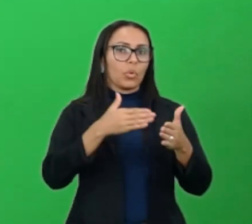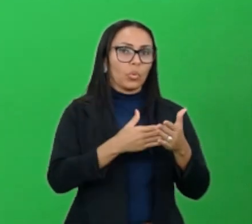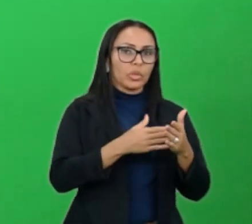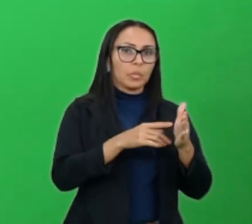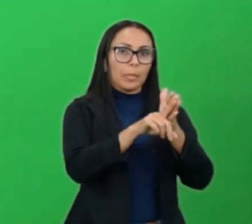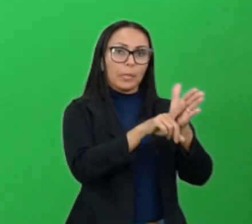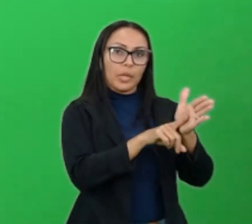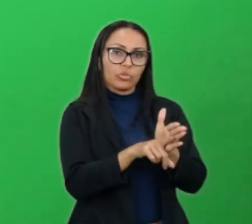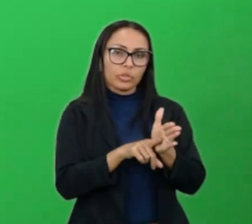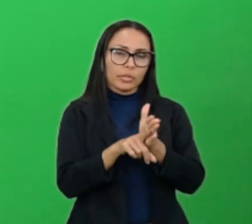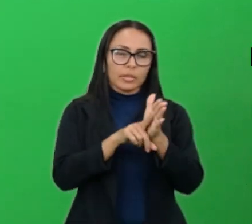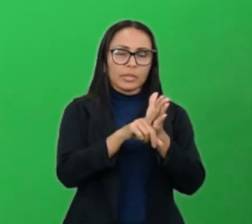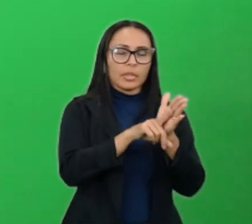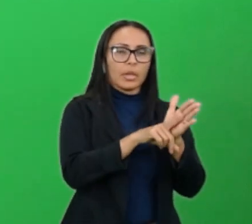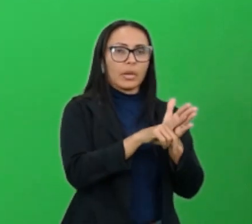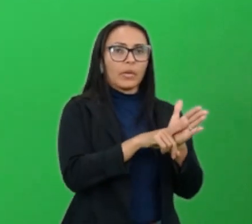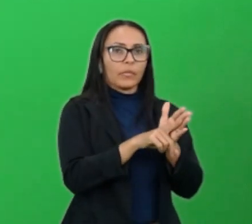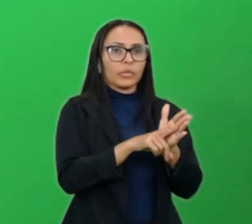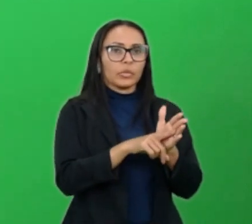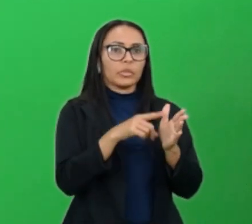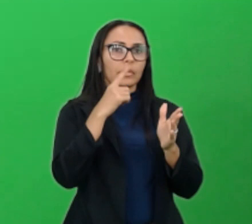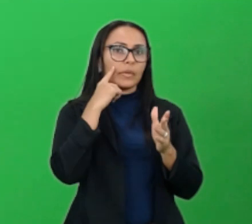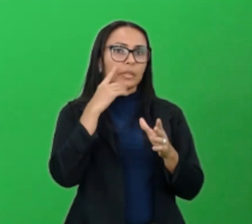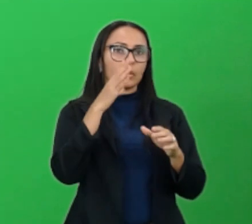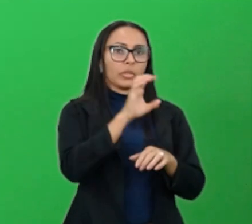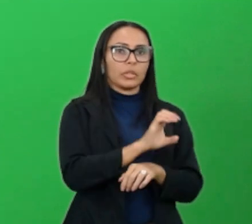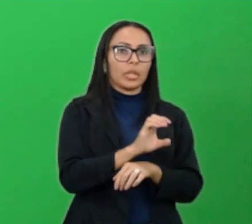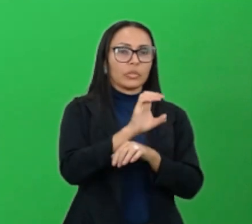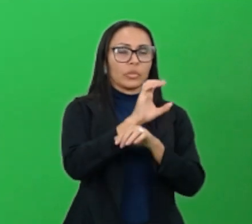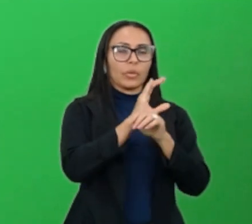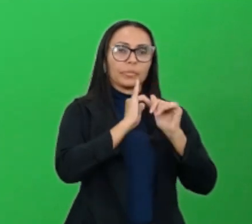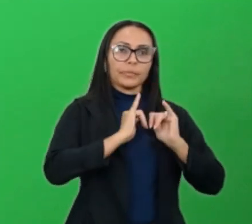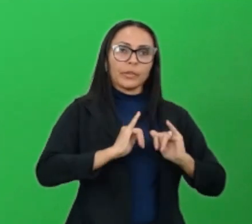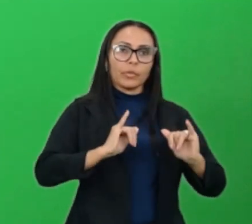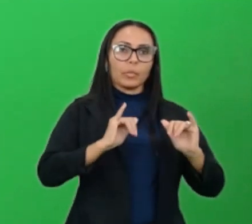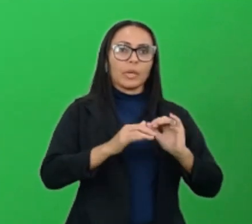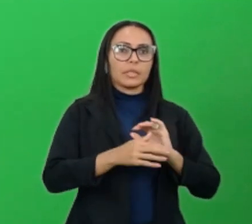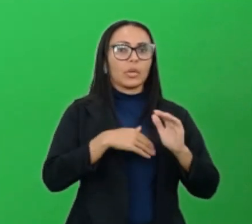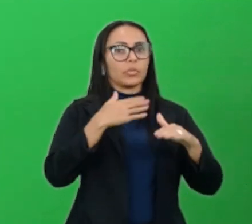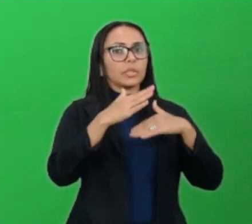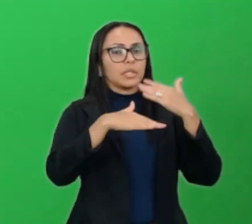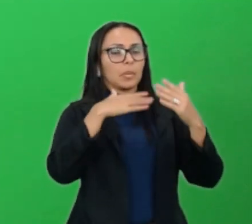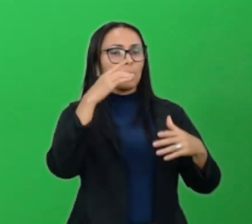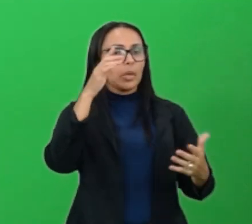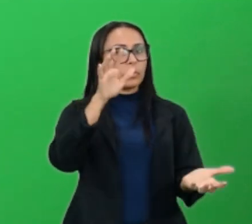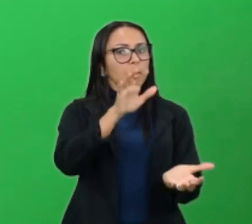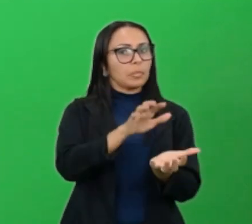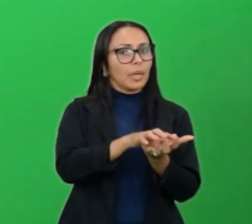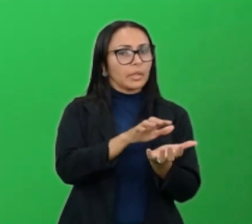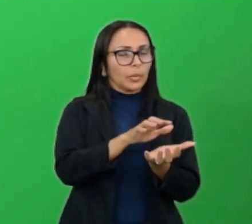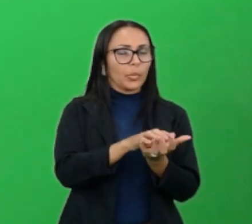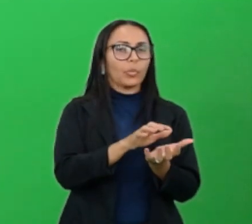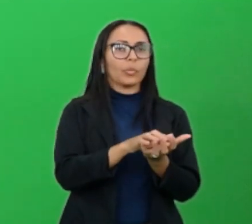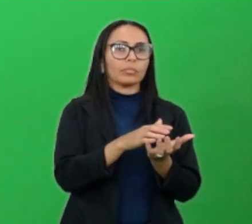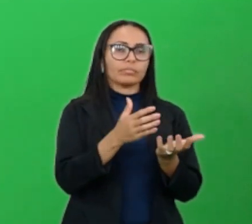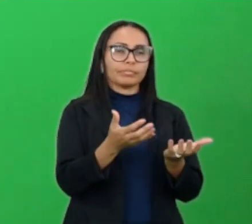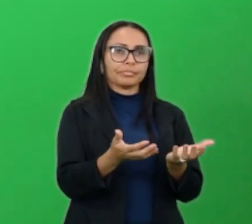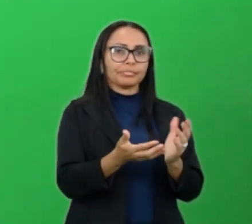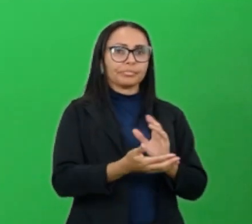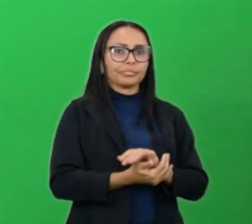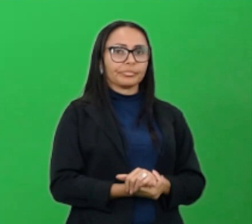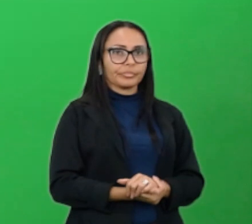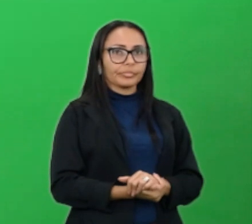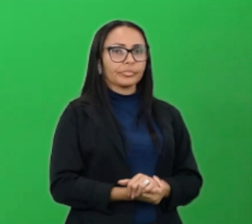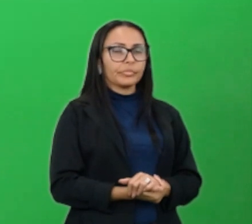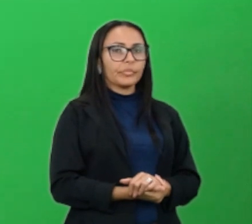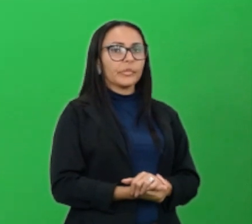do indicador composto estadual de inovação é o desempenho de Pernambuco, né, o desempenho mais recente de Pernambuco. Né, vê-se que o estado ficou acima